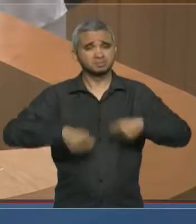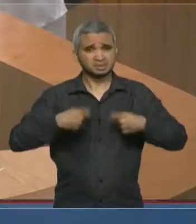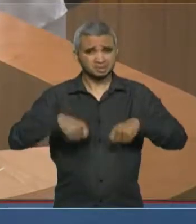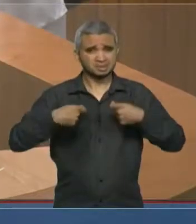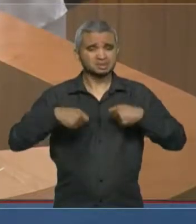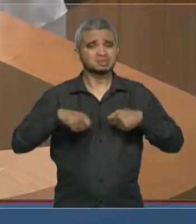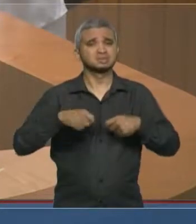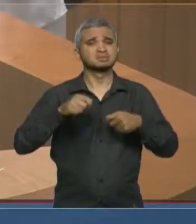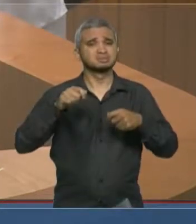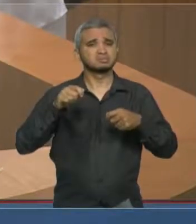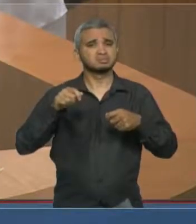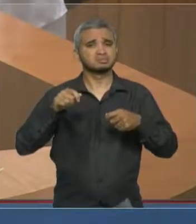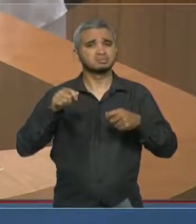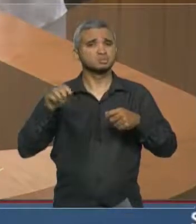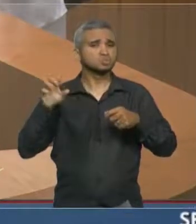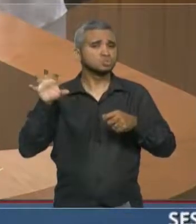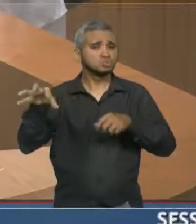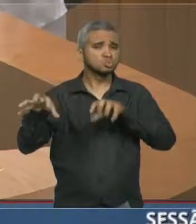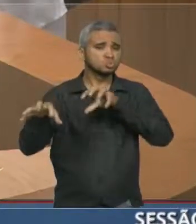em todos os poderes